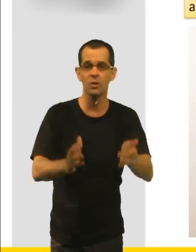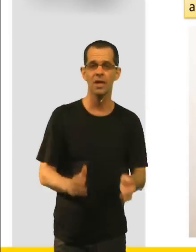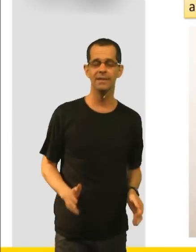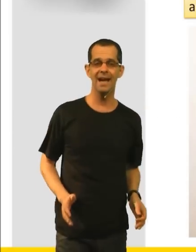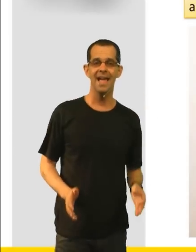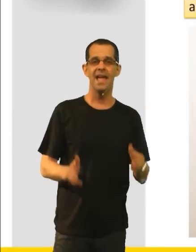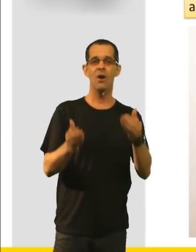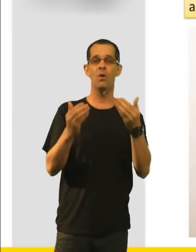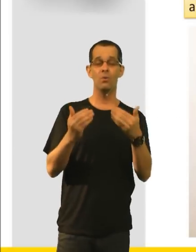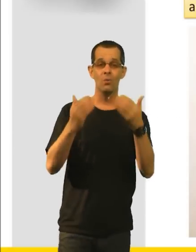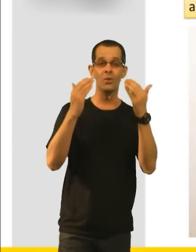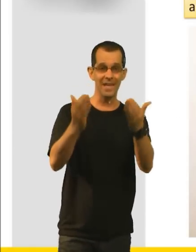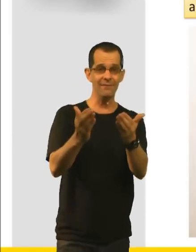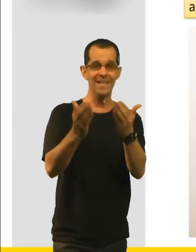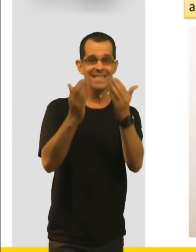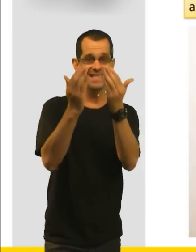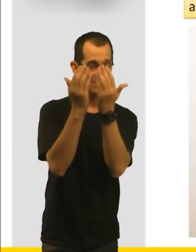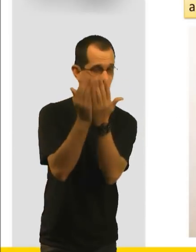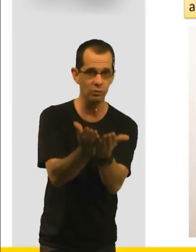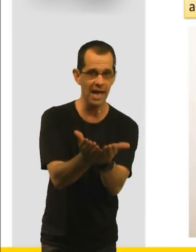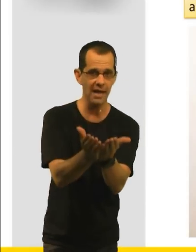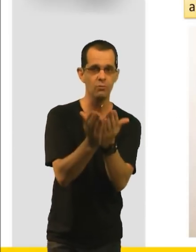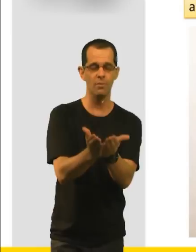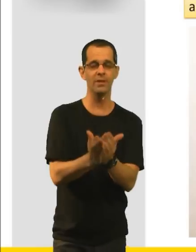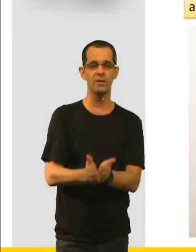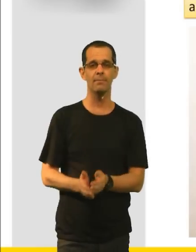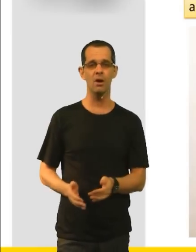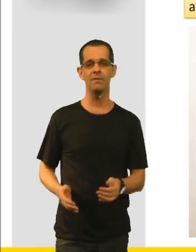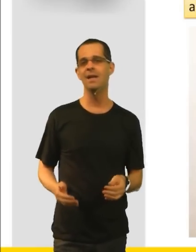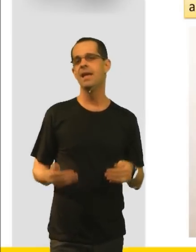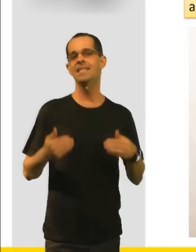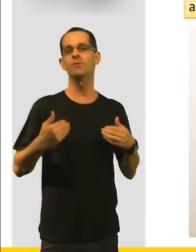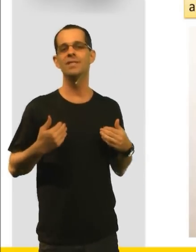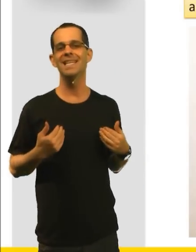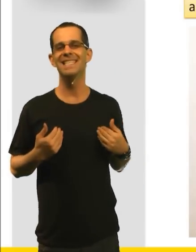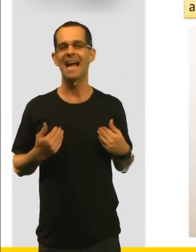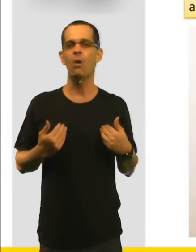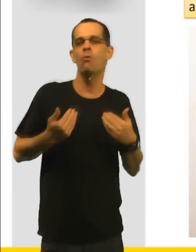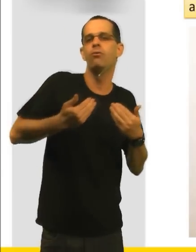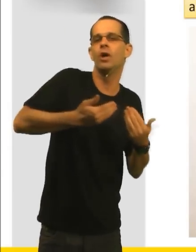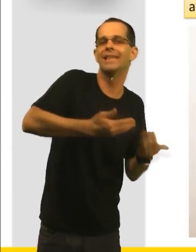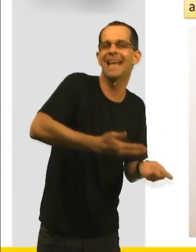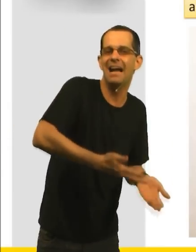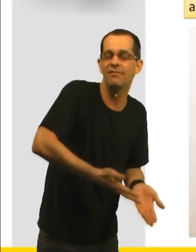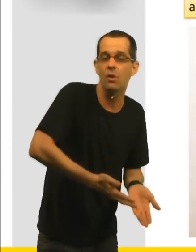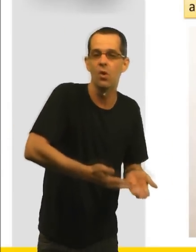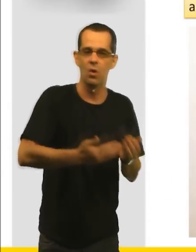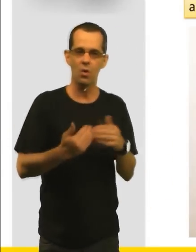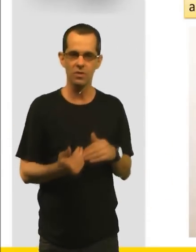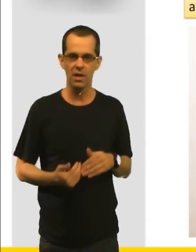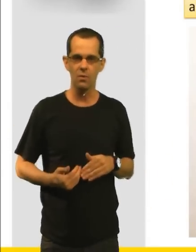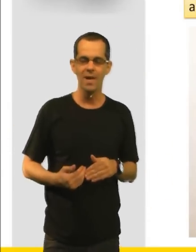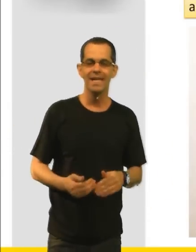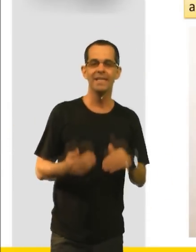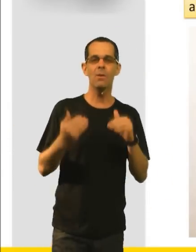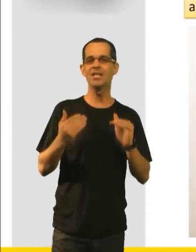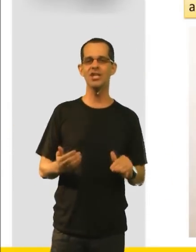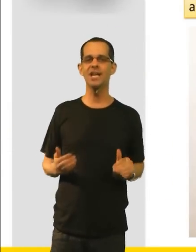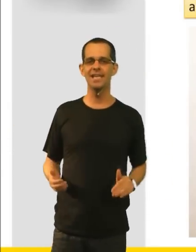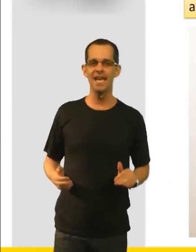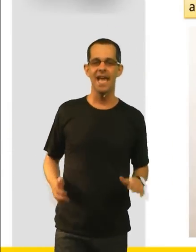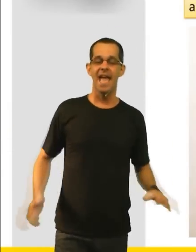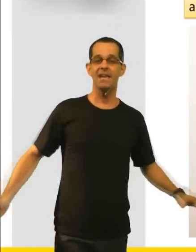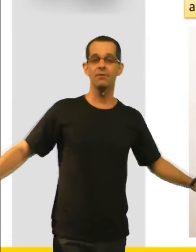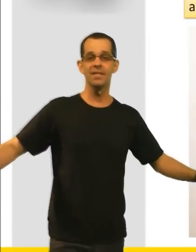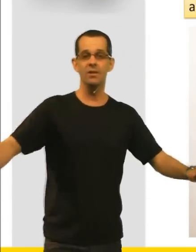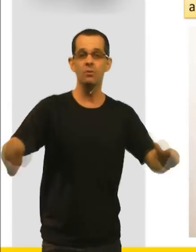te olhando, tá? É o que vai contar no momento da prova é se você está confortável ou não. Então, a